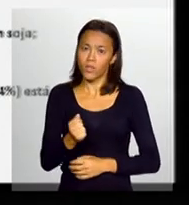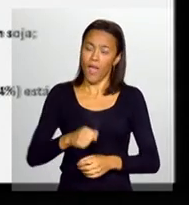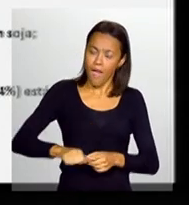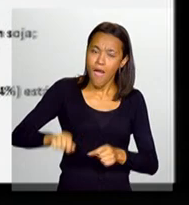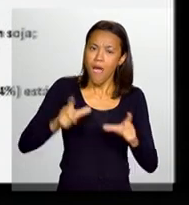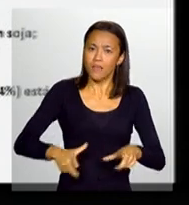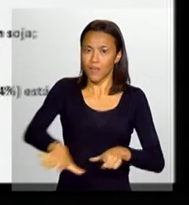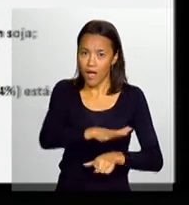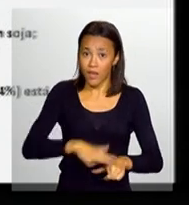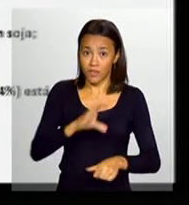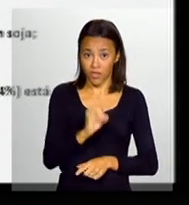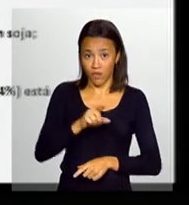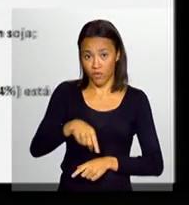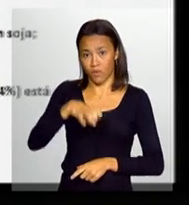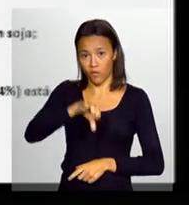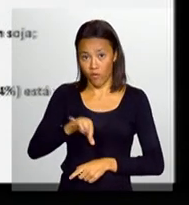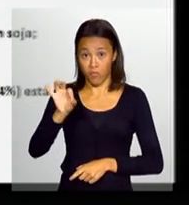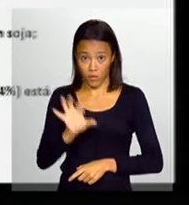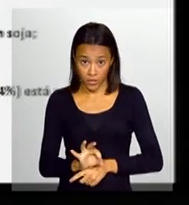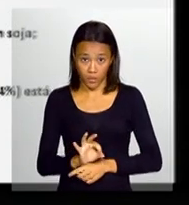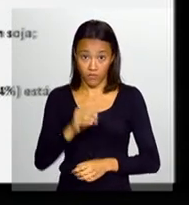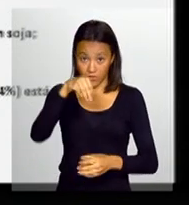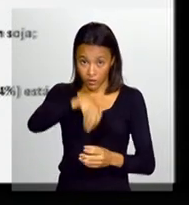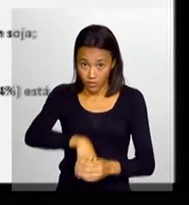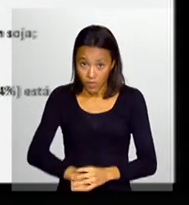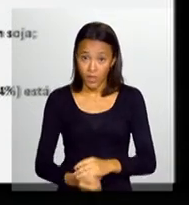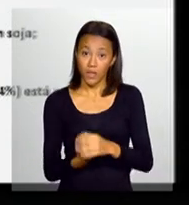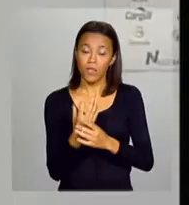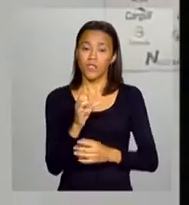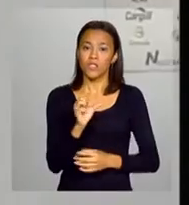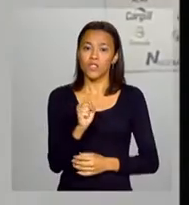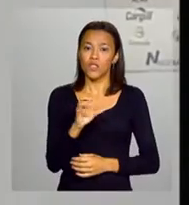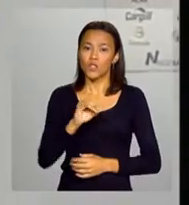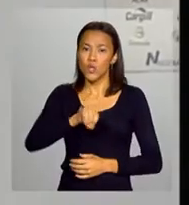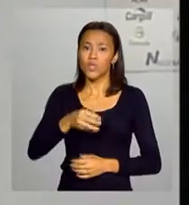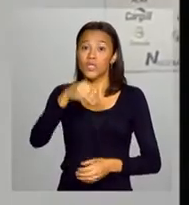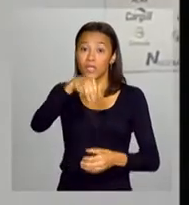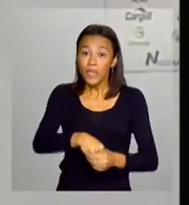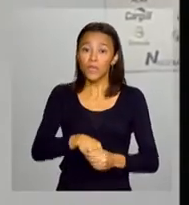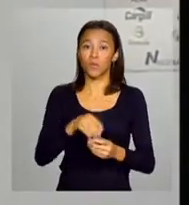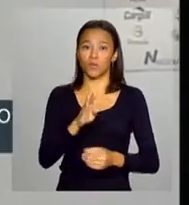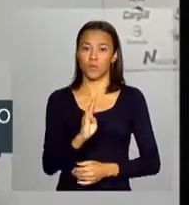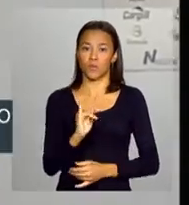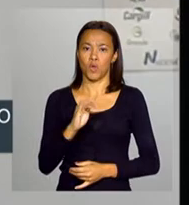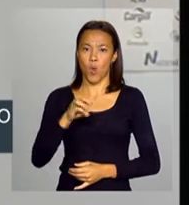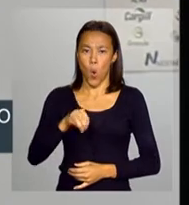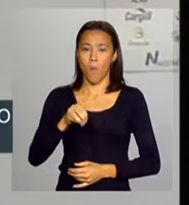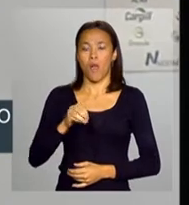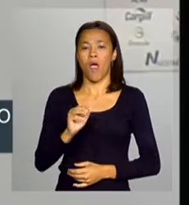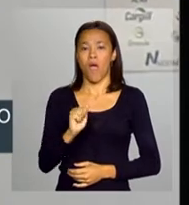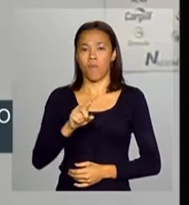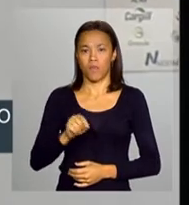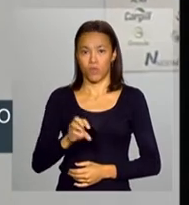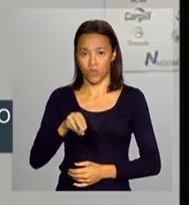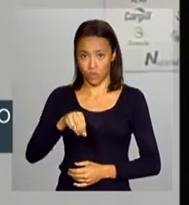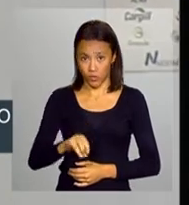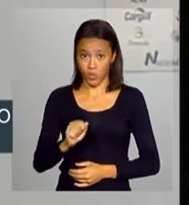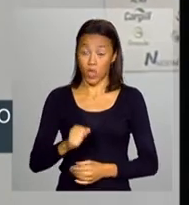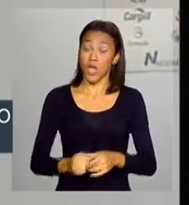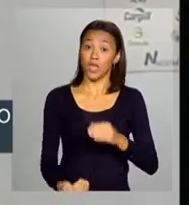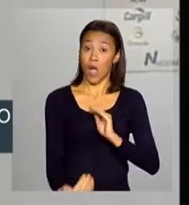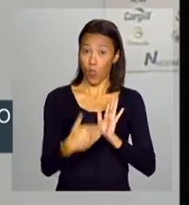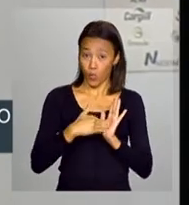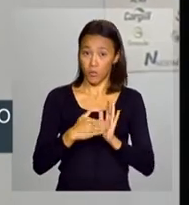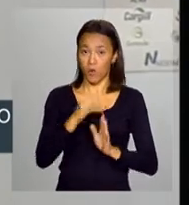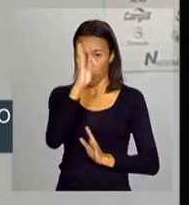soja corresponde a 0,9% da área de soja plantada dentro do bioma Amazônia. Na última safra, o Brasil plantou